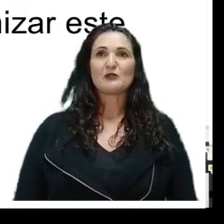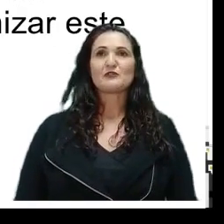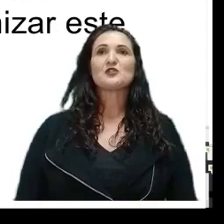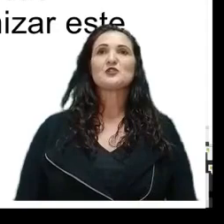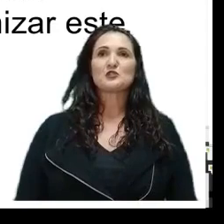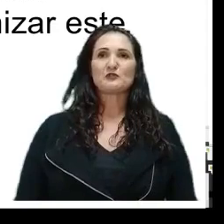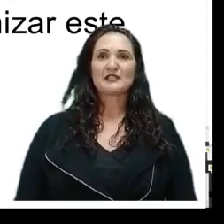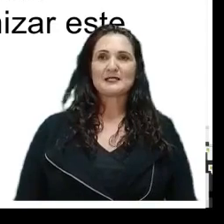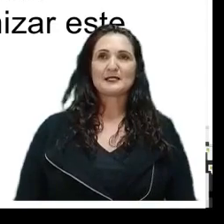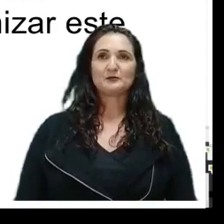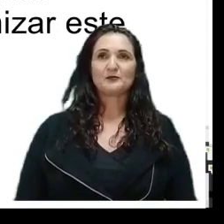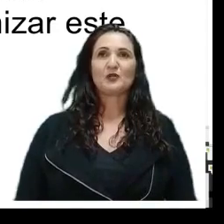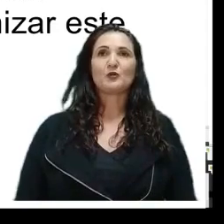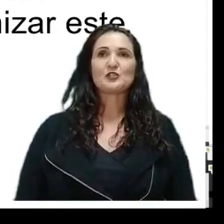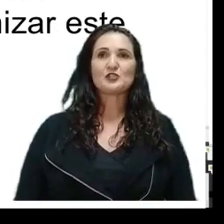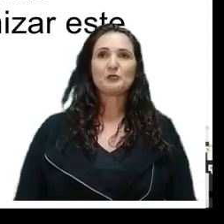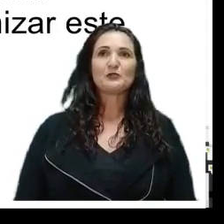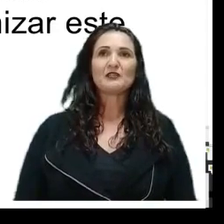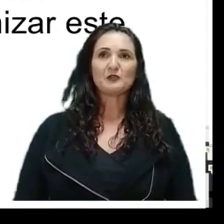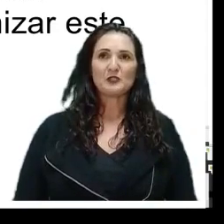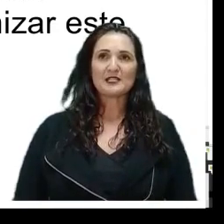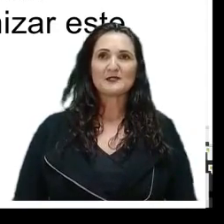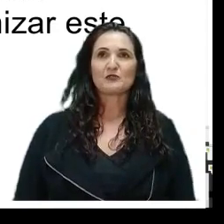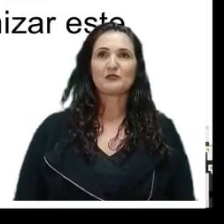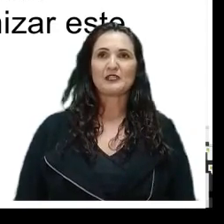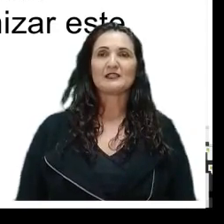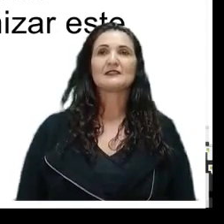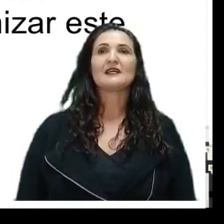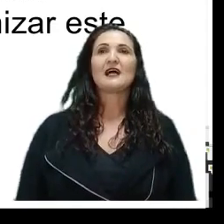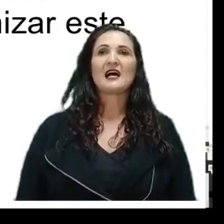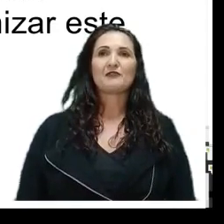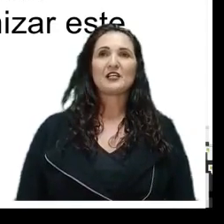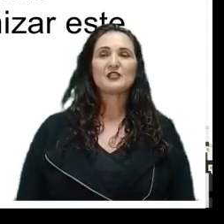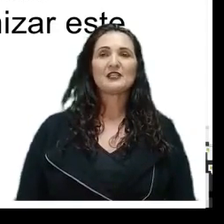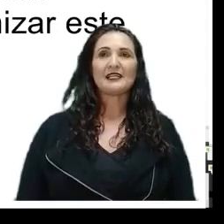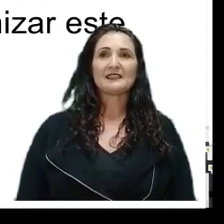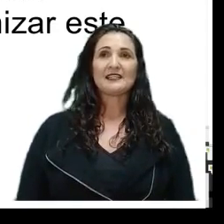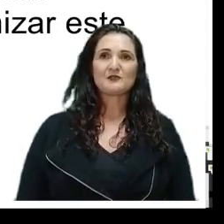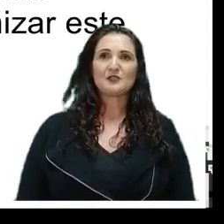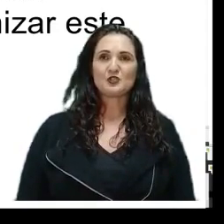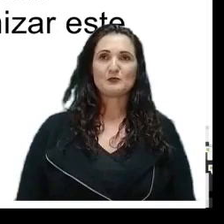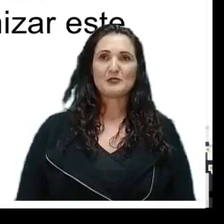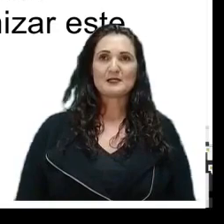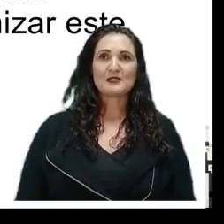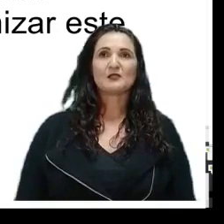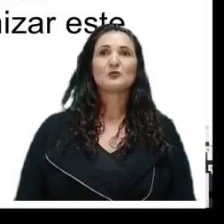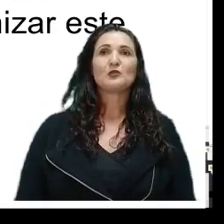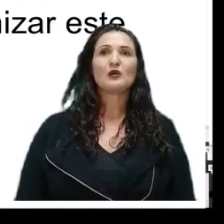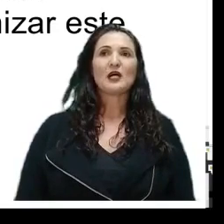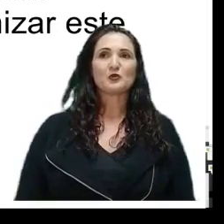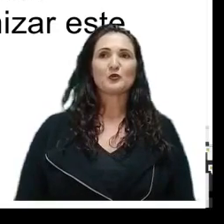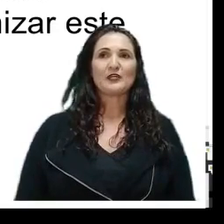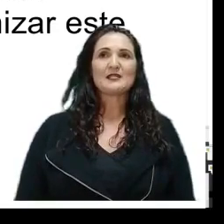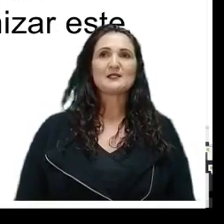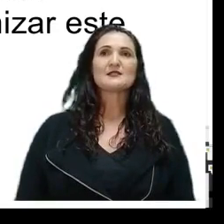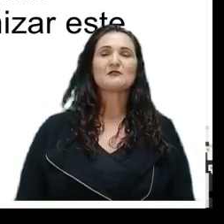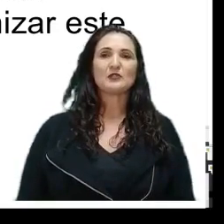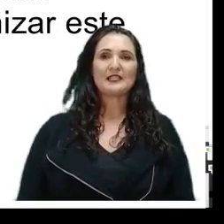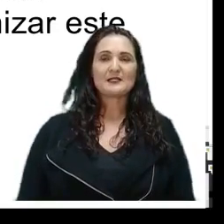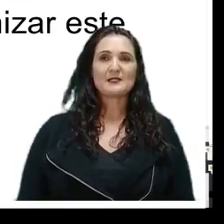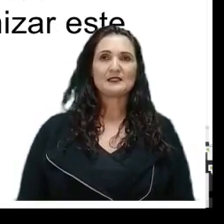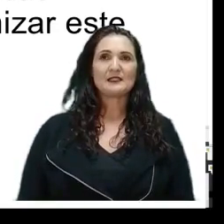com a ficha de notificação o tipo da violência sofrida, a faixa etária das vítimas, o local de ocorrência